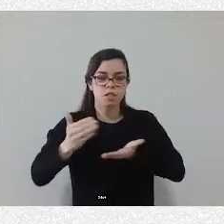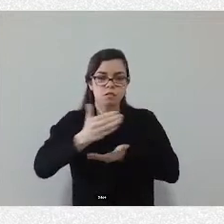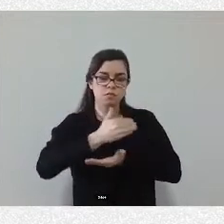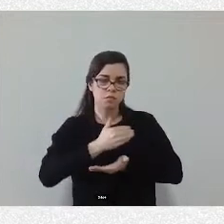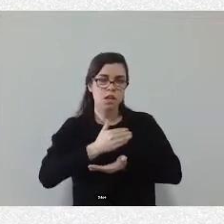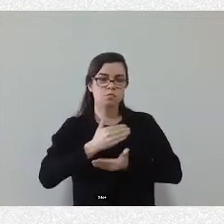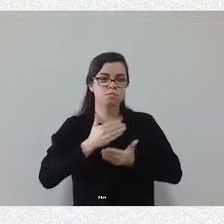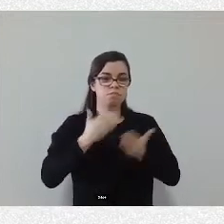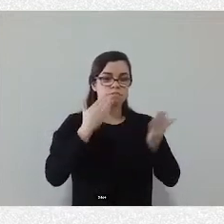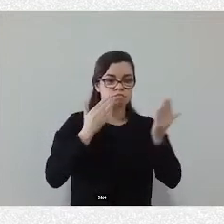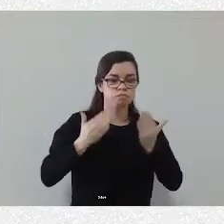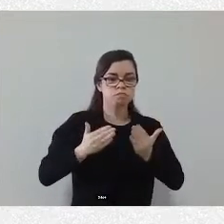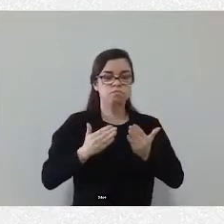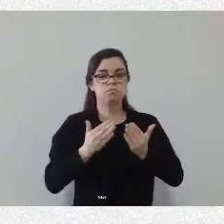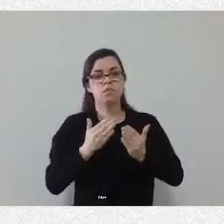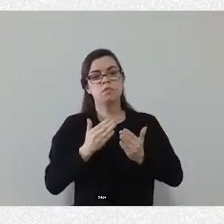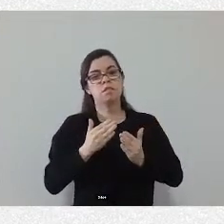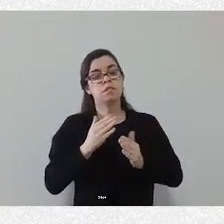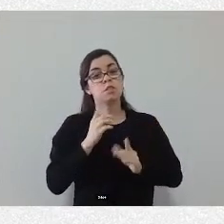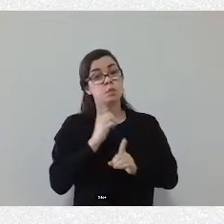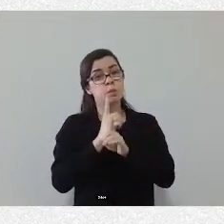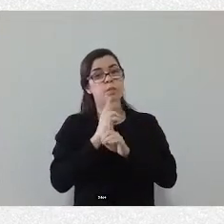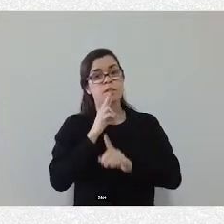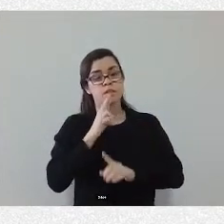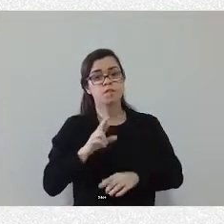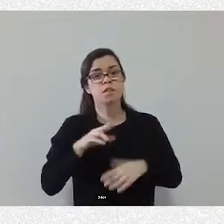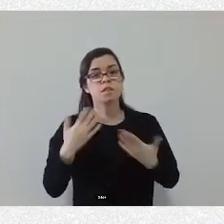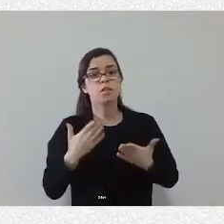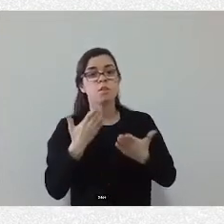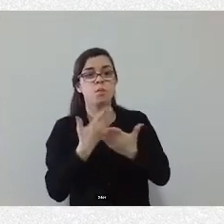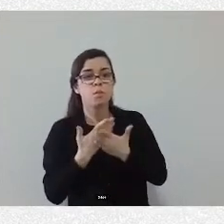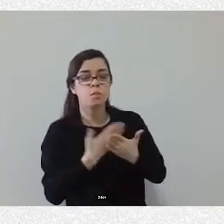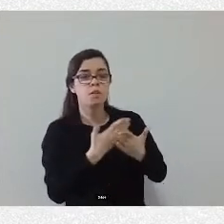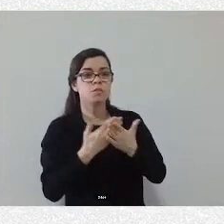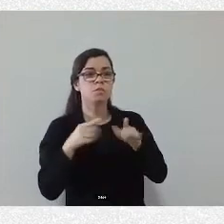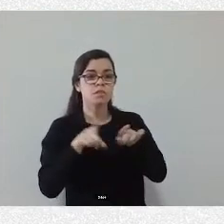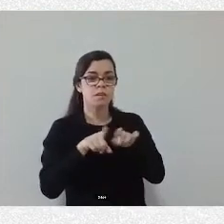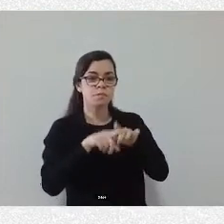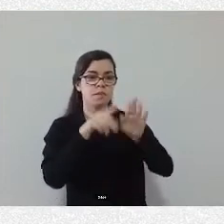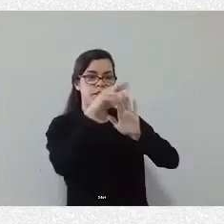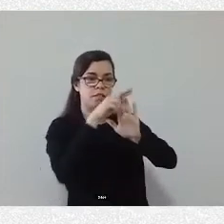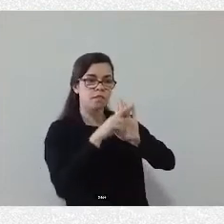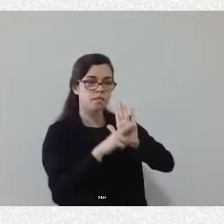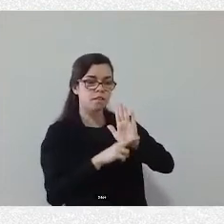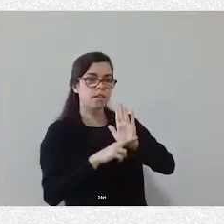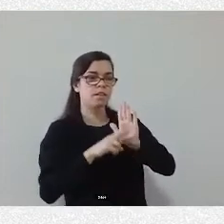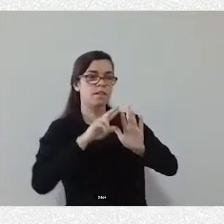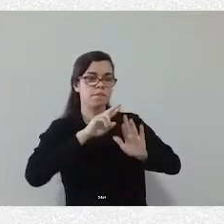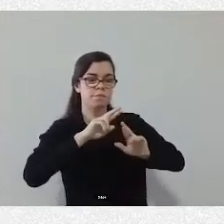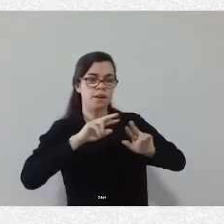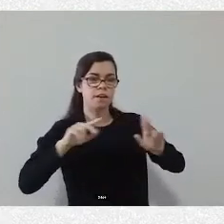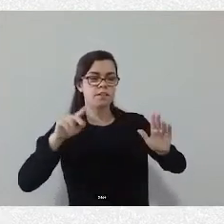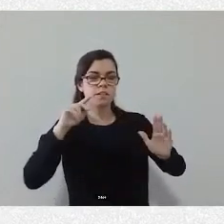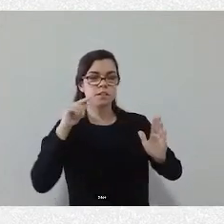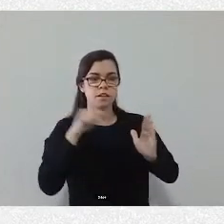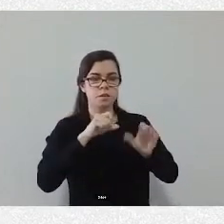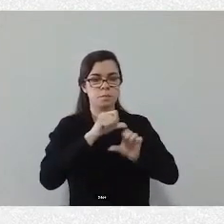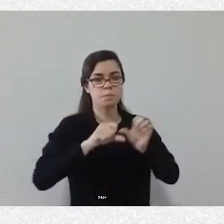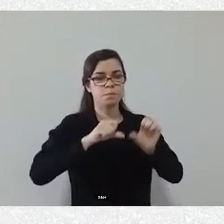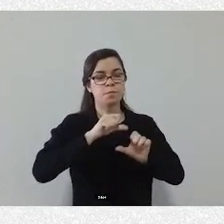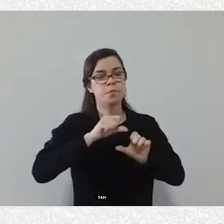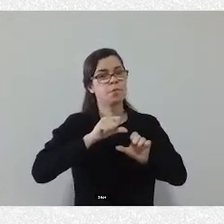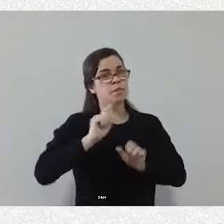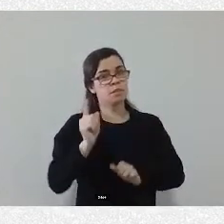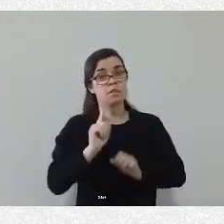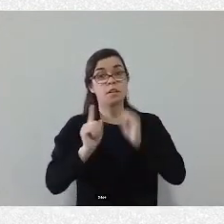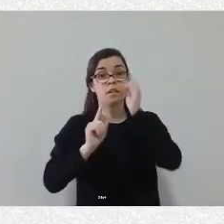estudo intervencionista, um estudo observacional, ele não modifica condutas, os seus resultados, eles podem servir, né, como para